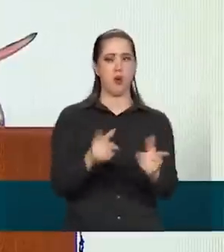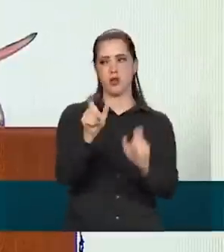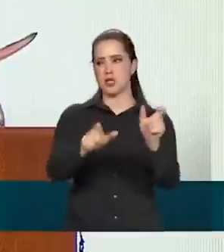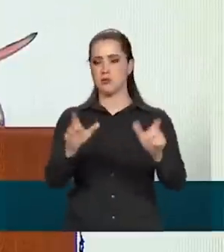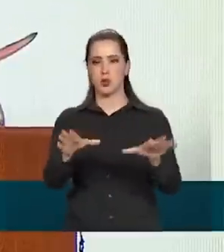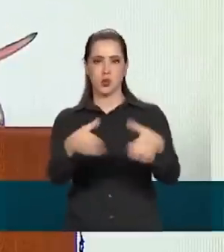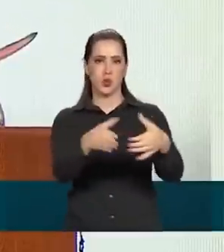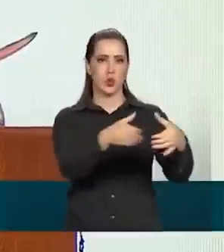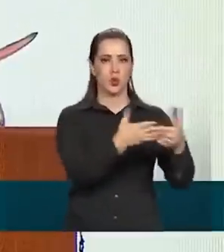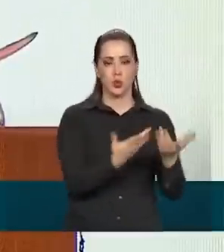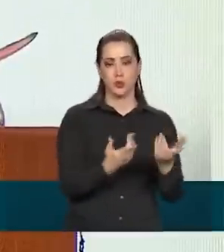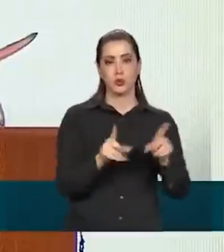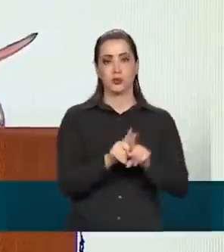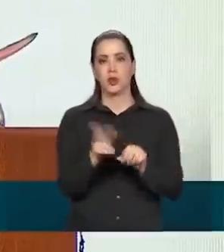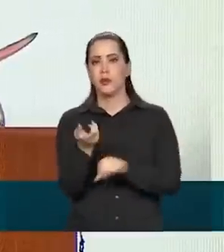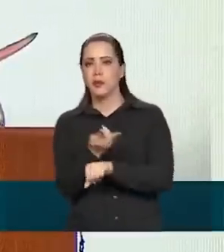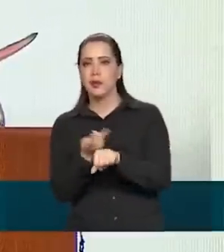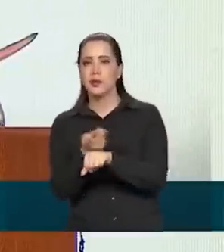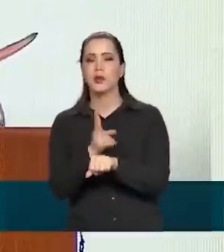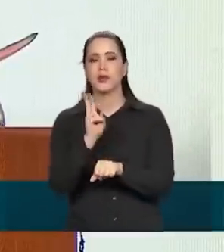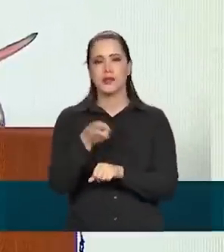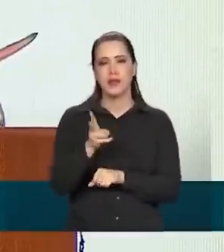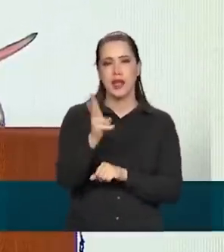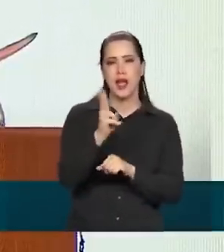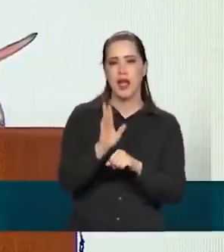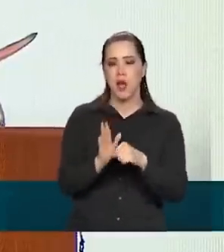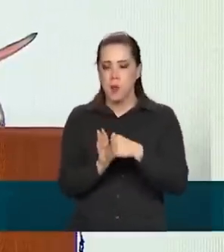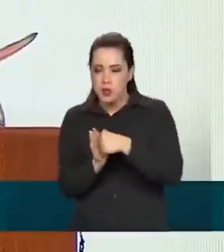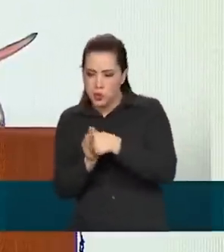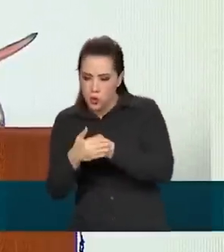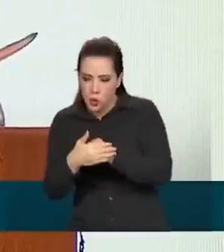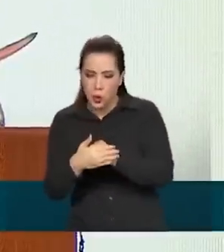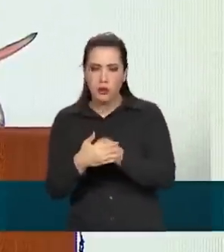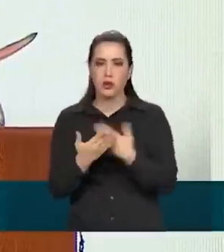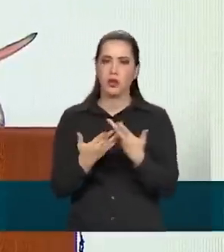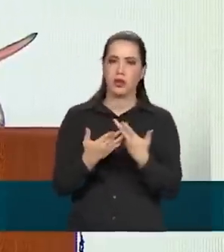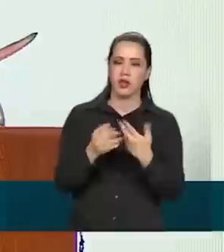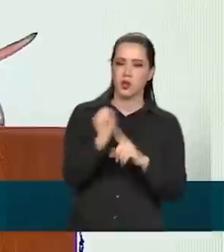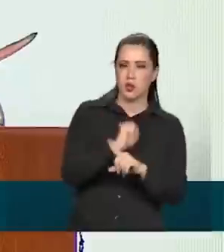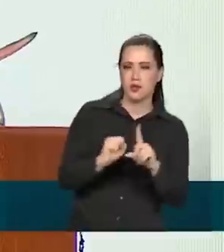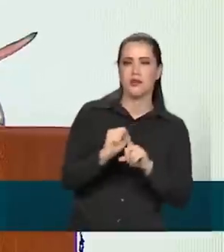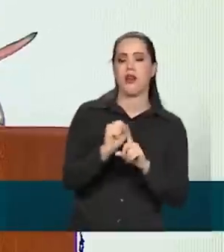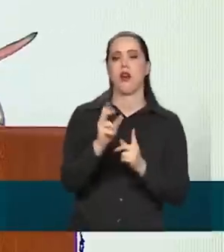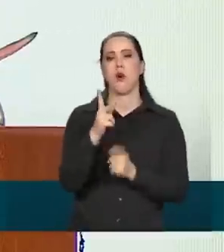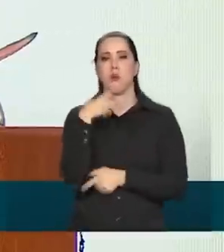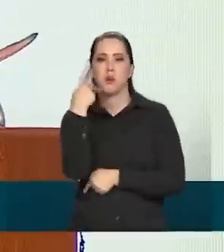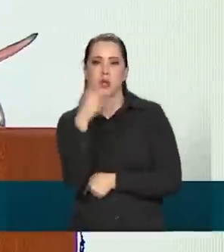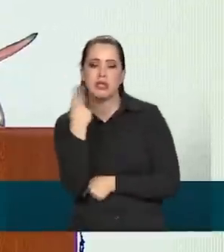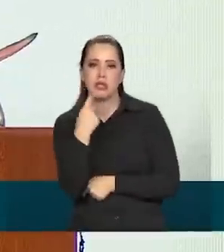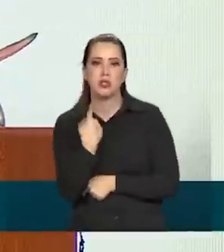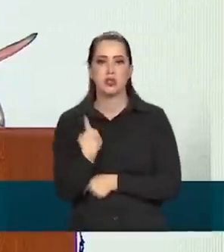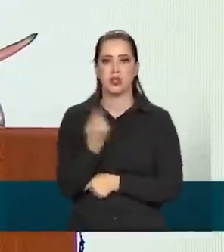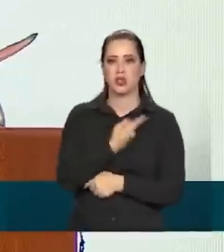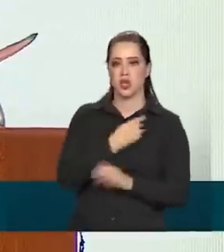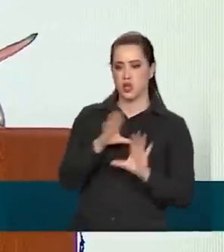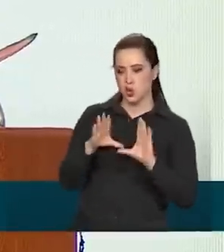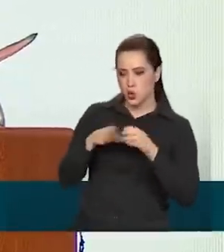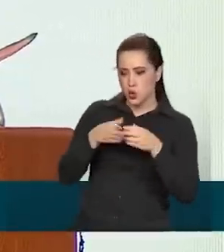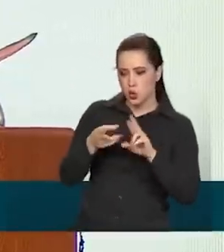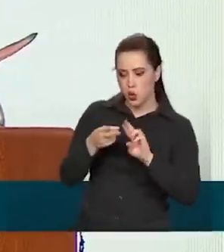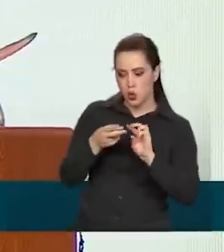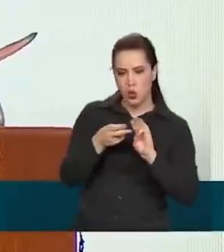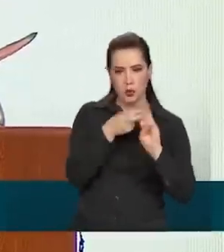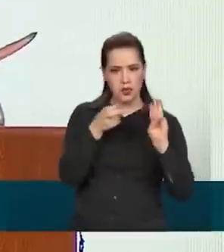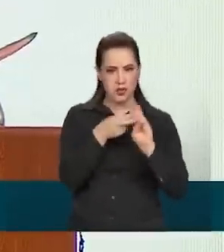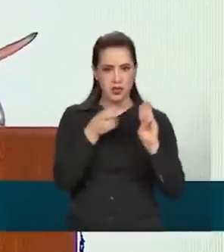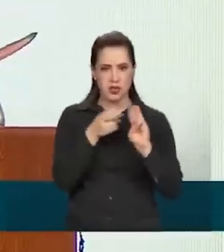que procurou uma intensa invisibilidade institucional, política e social, nos colocando na triste